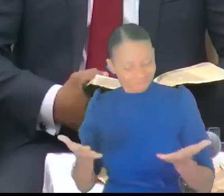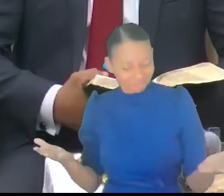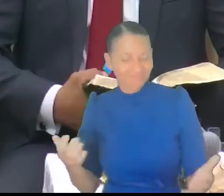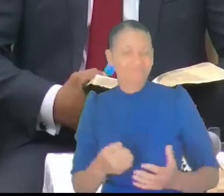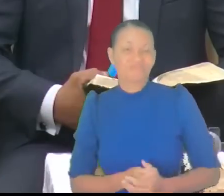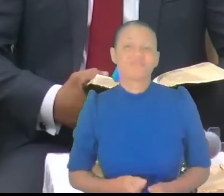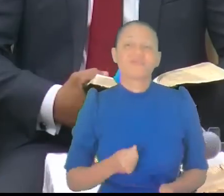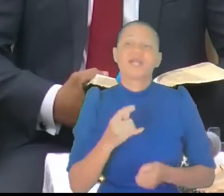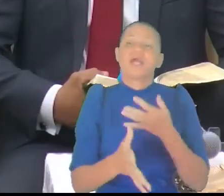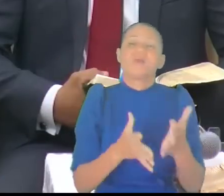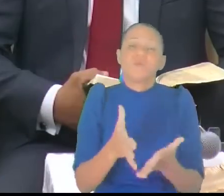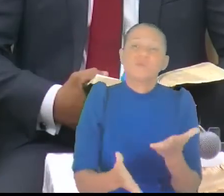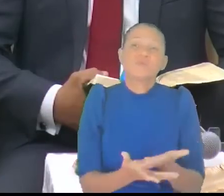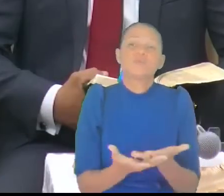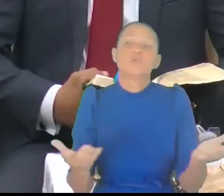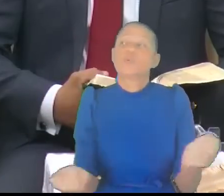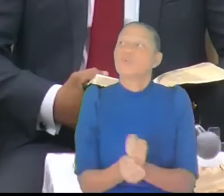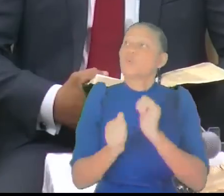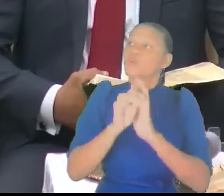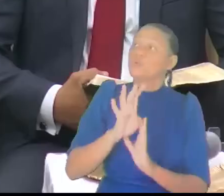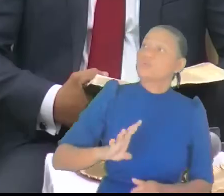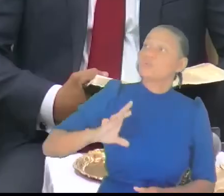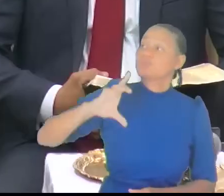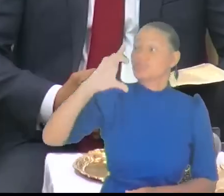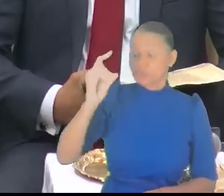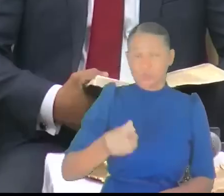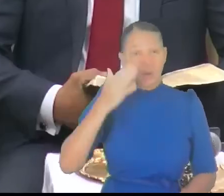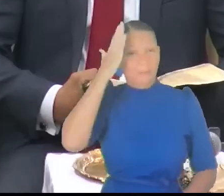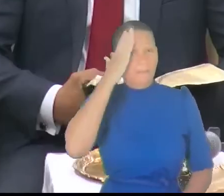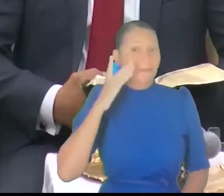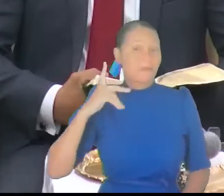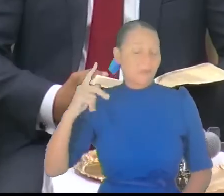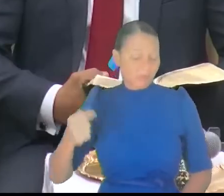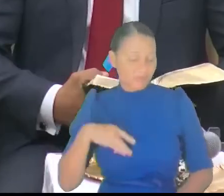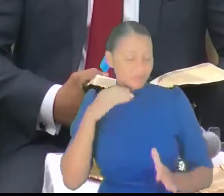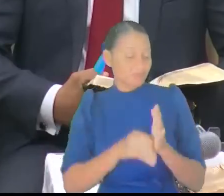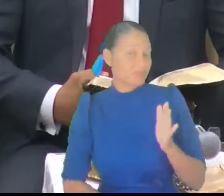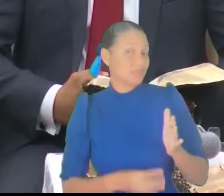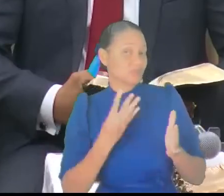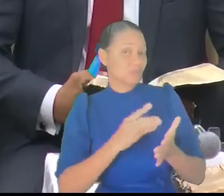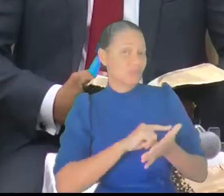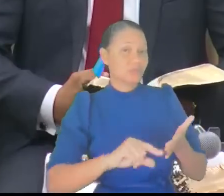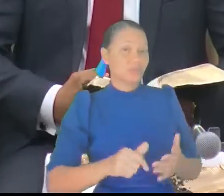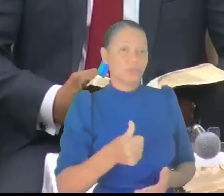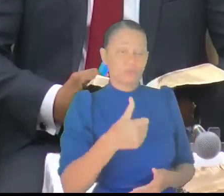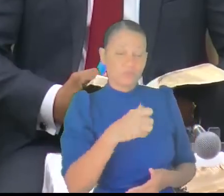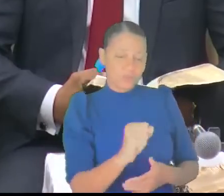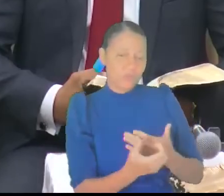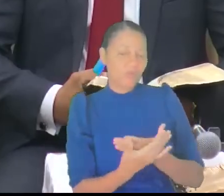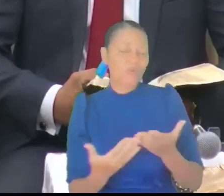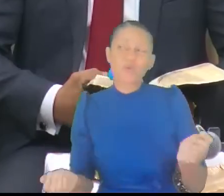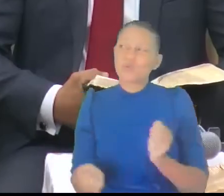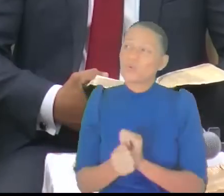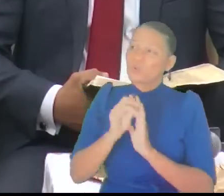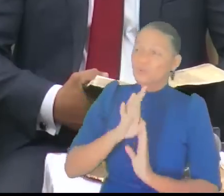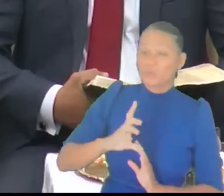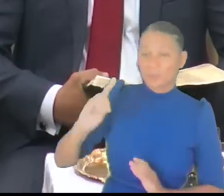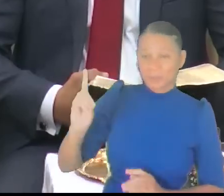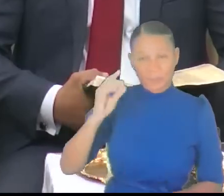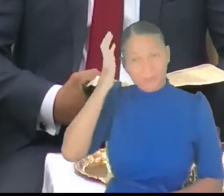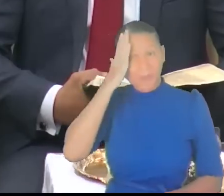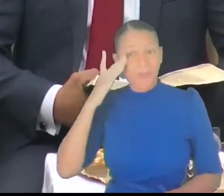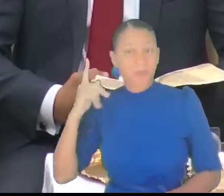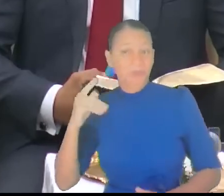ele disse assim, glória a Deus, em Provérbios 4:18. Glória a Deus, Provérbios